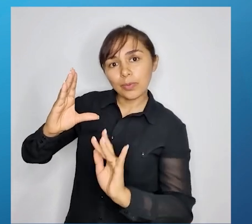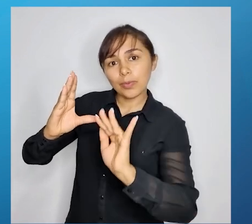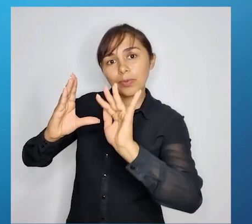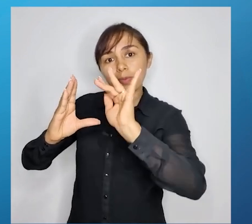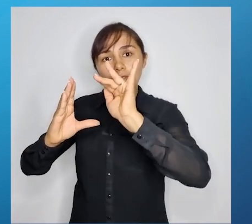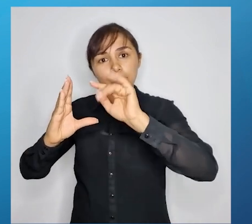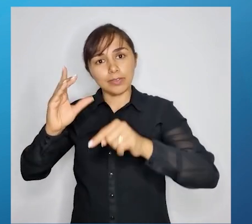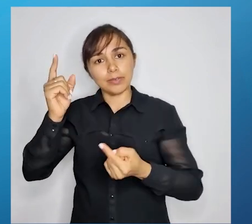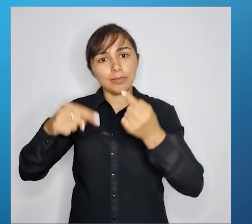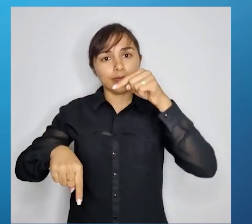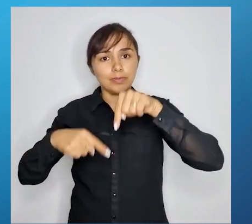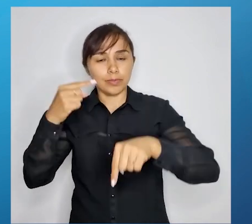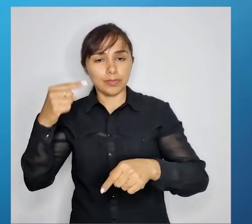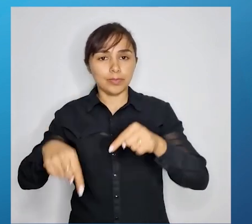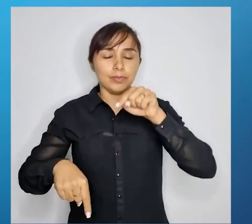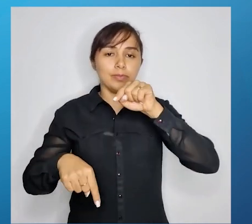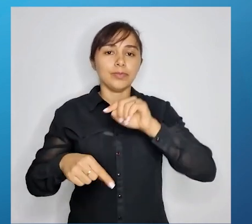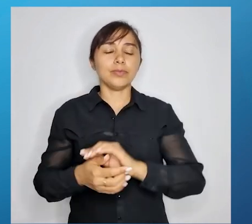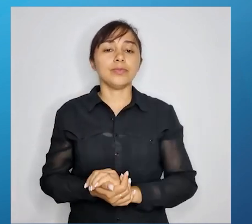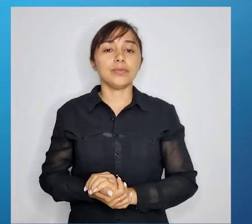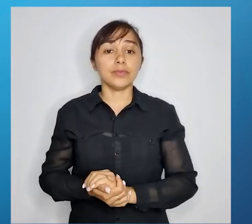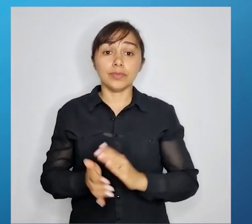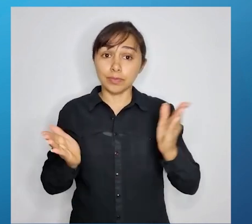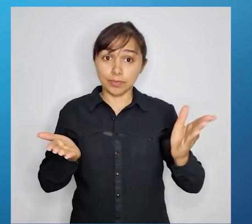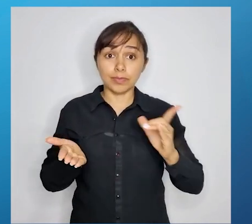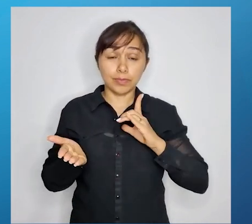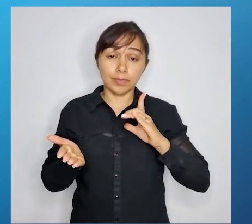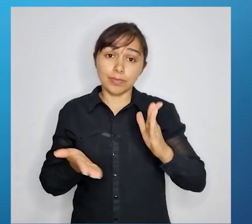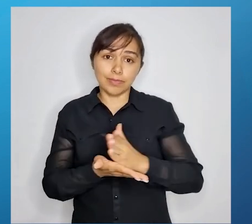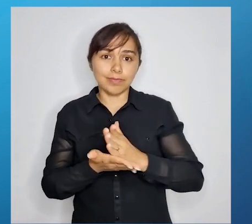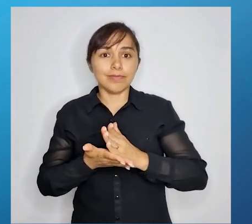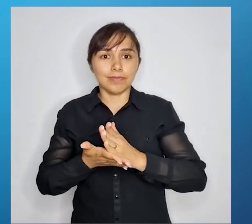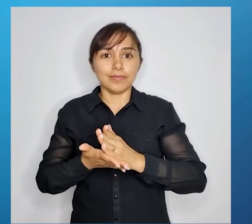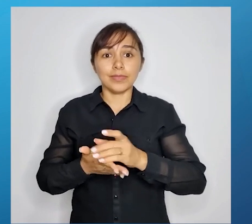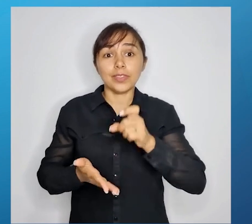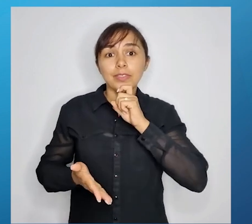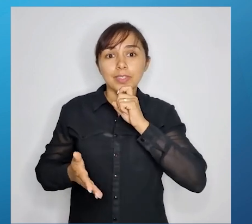na geladeira. Hoje nós já temos refrigeradores que são invertidos.